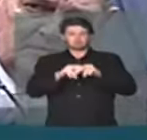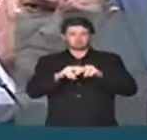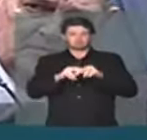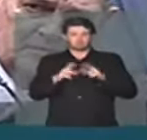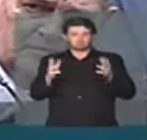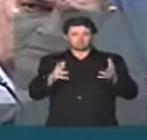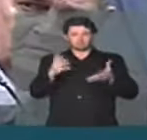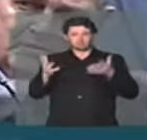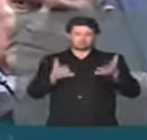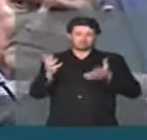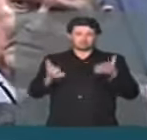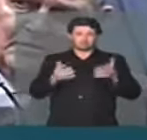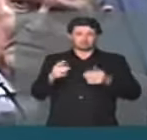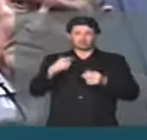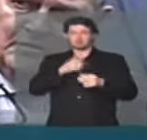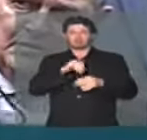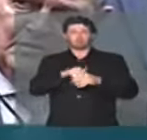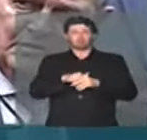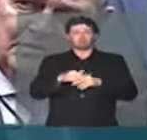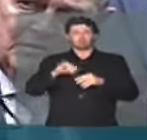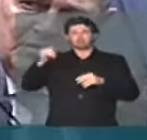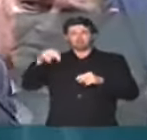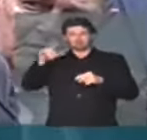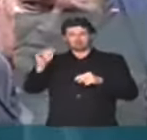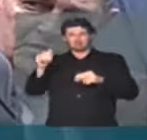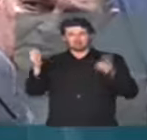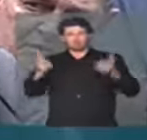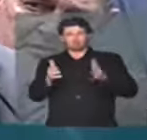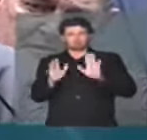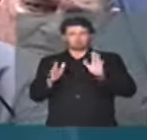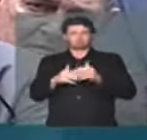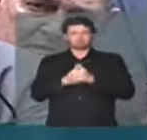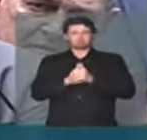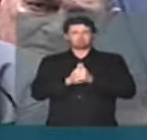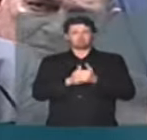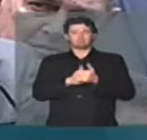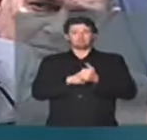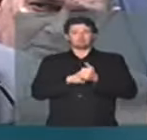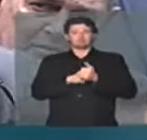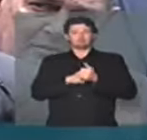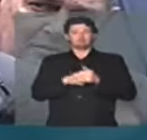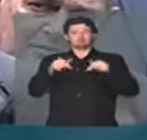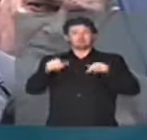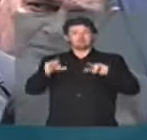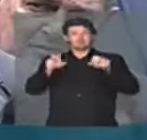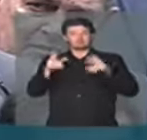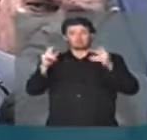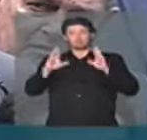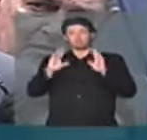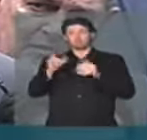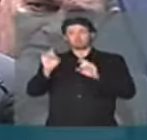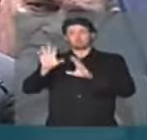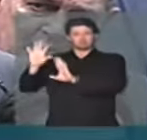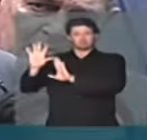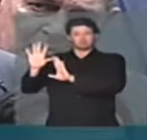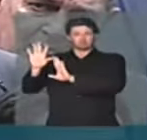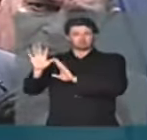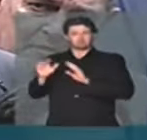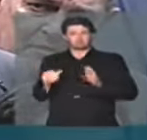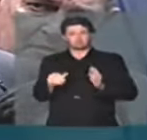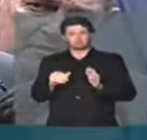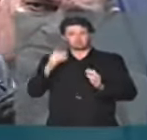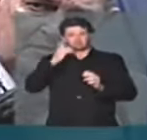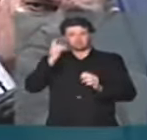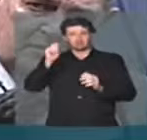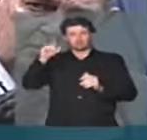questão de nós votarmos a janela hoje, que eu não quero aqui entrar mais no mérito dessa matéria como da comissão especial. Diz